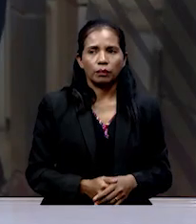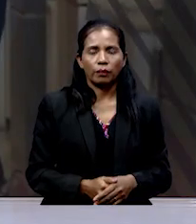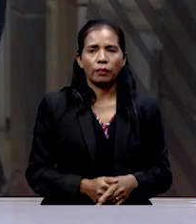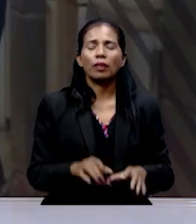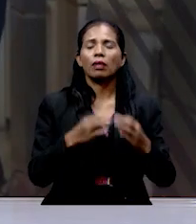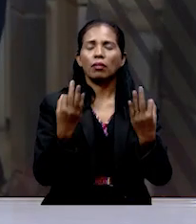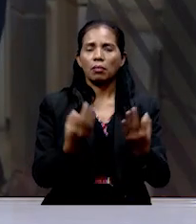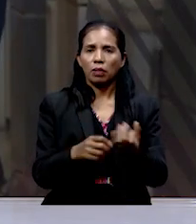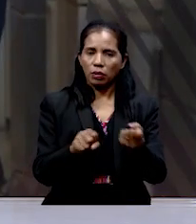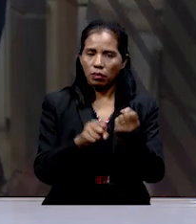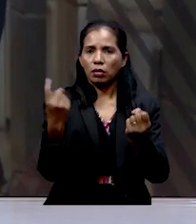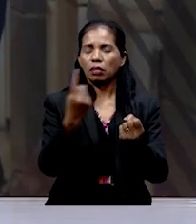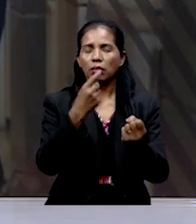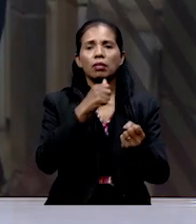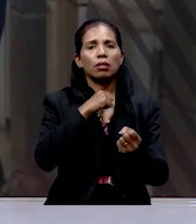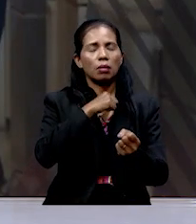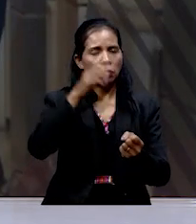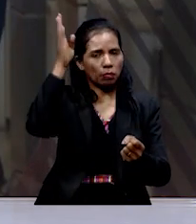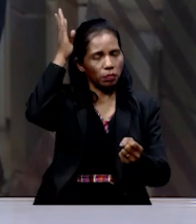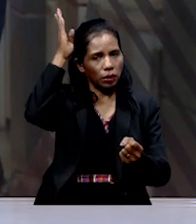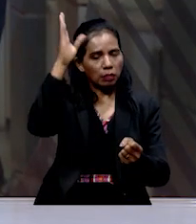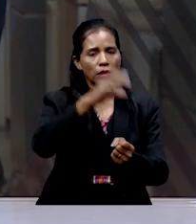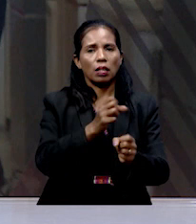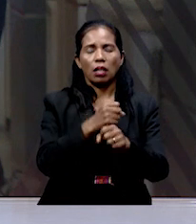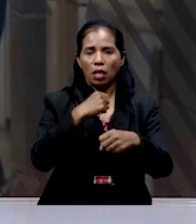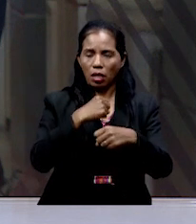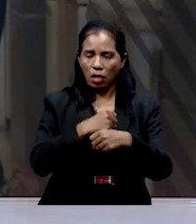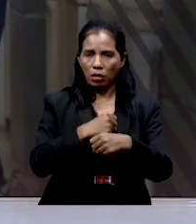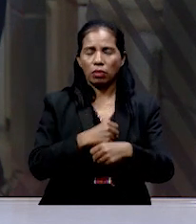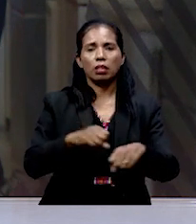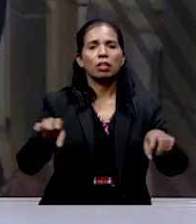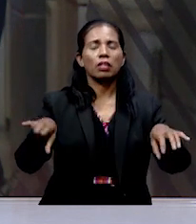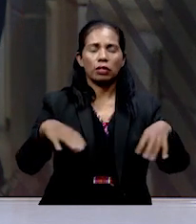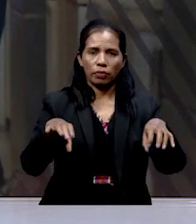Família se apoia na Fátima Dom Leandro Maria Alves durante a reunião missão.